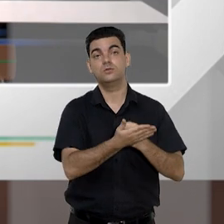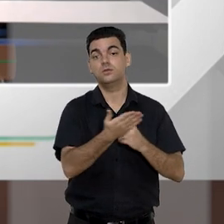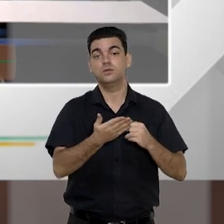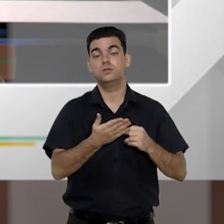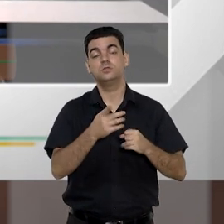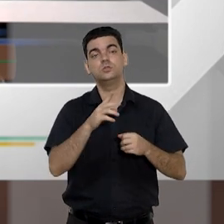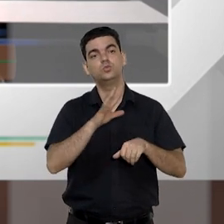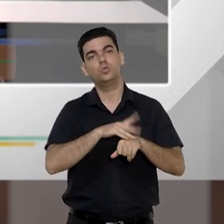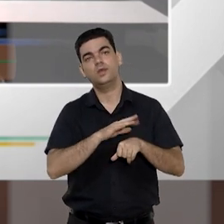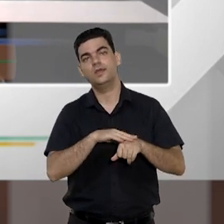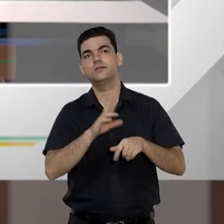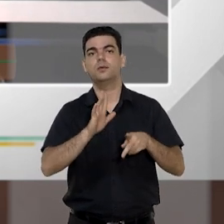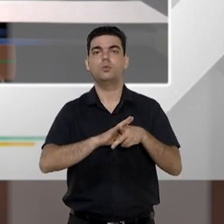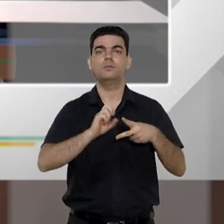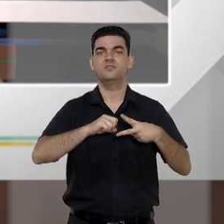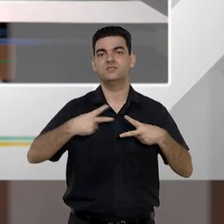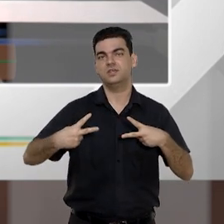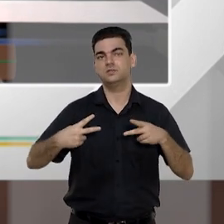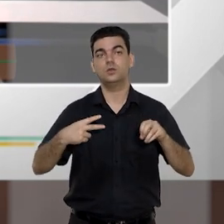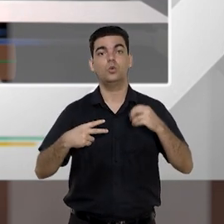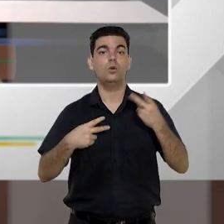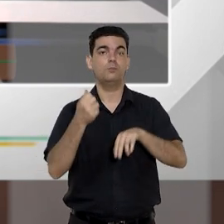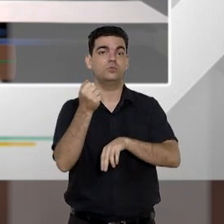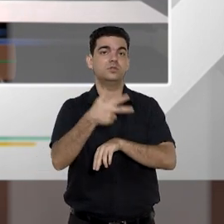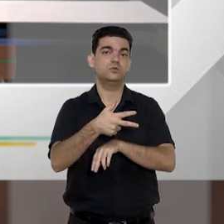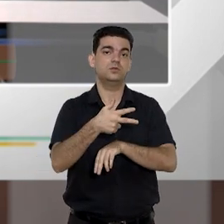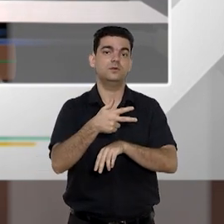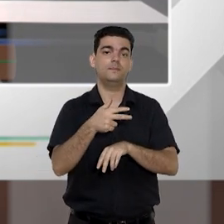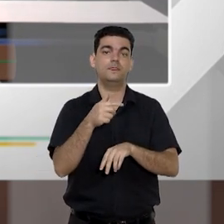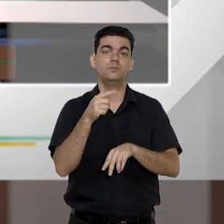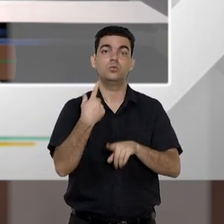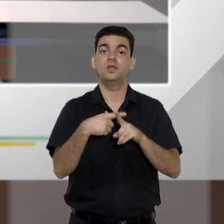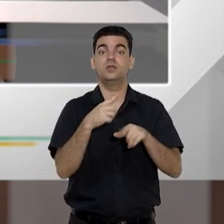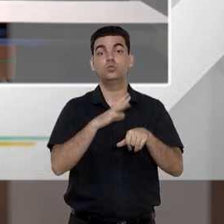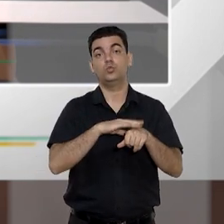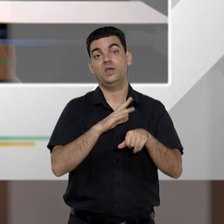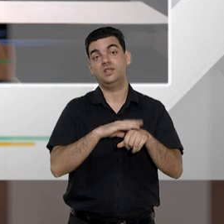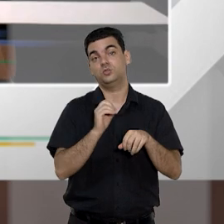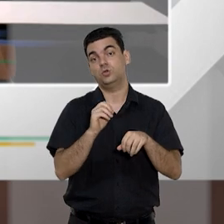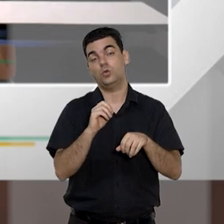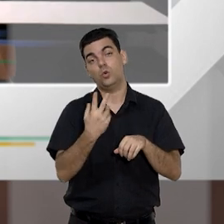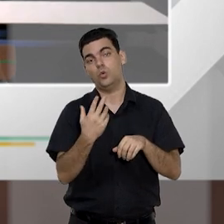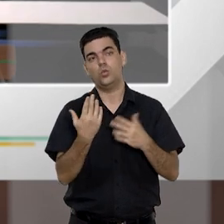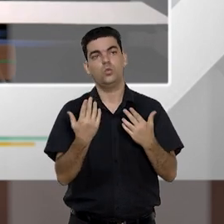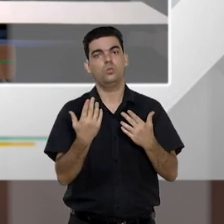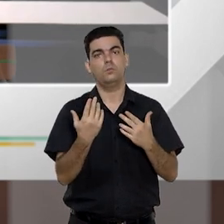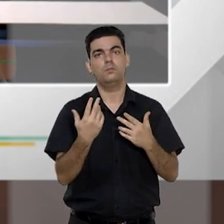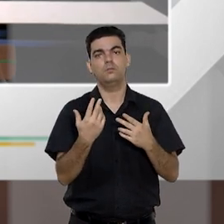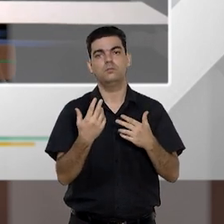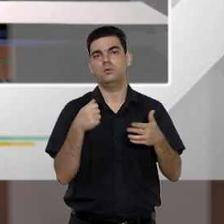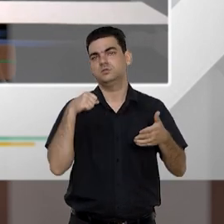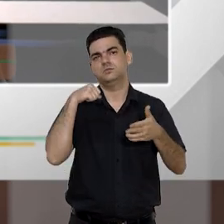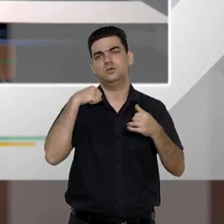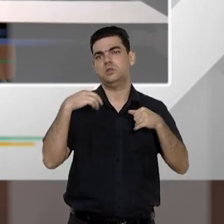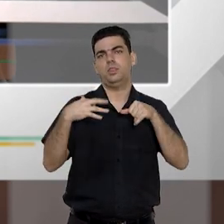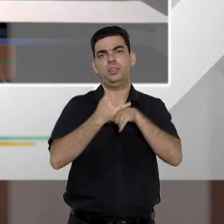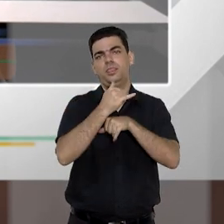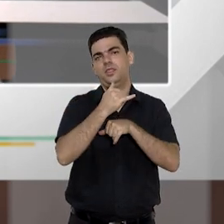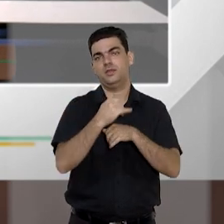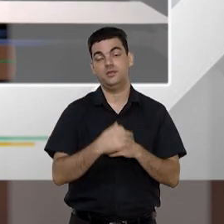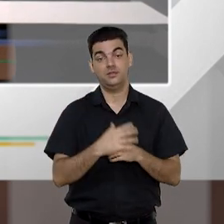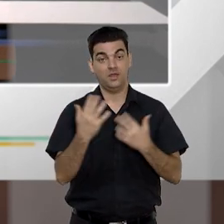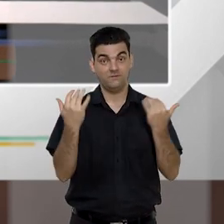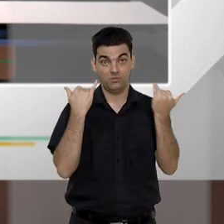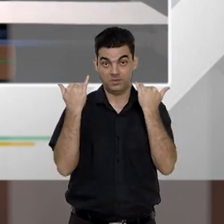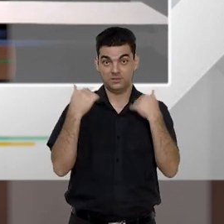aos benefícios de auxílio-doença previdenciário e aposentadoria por invalidez.